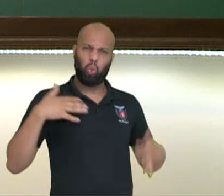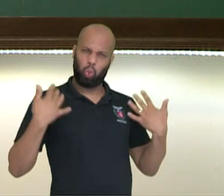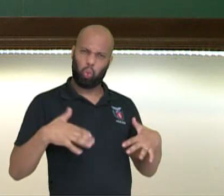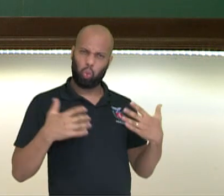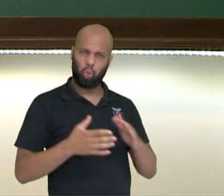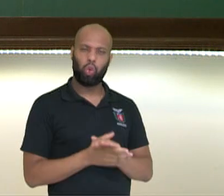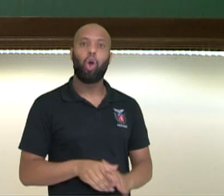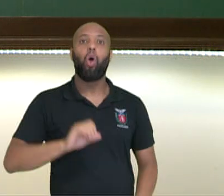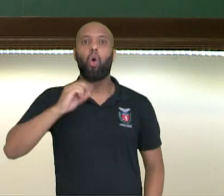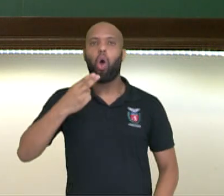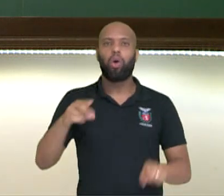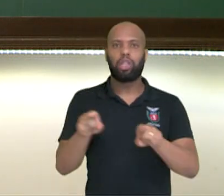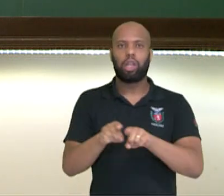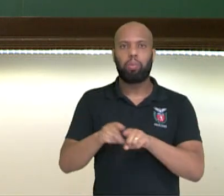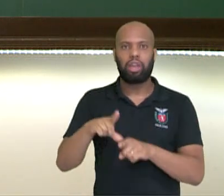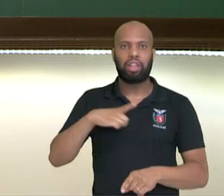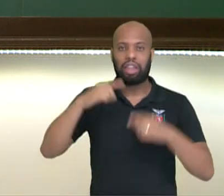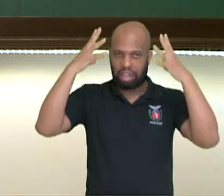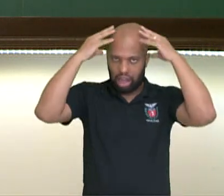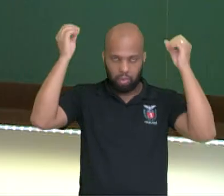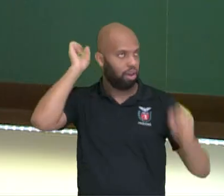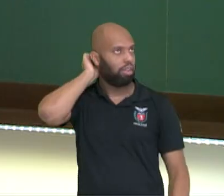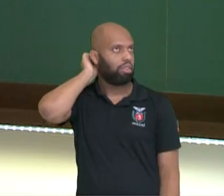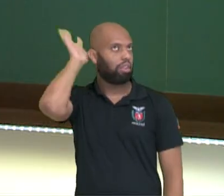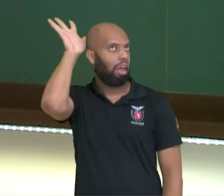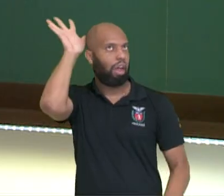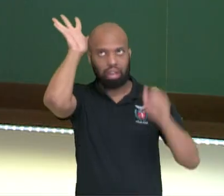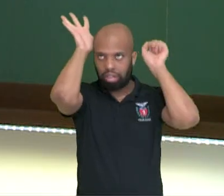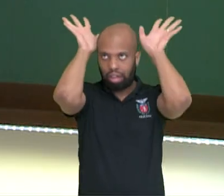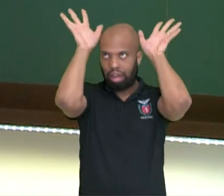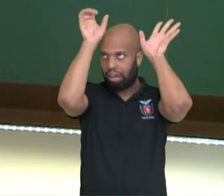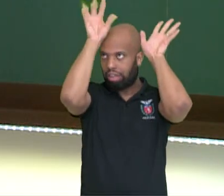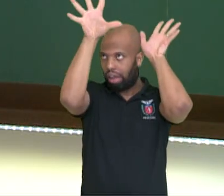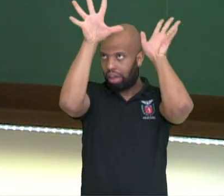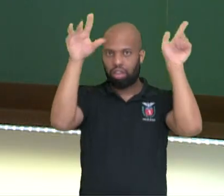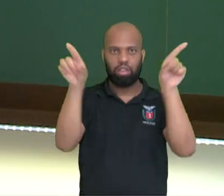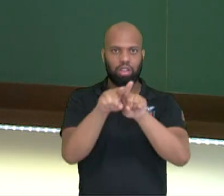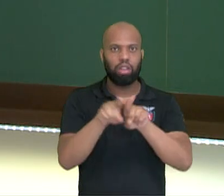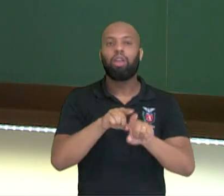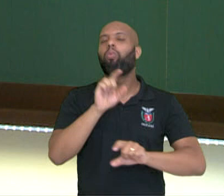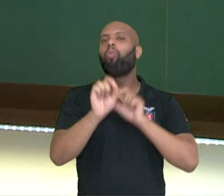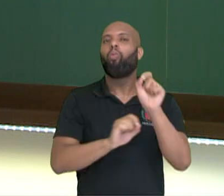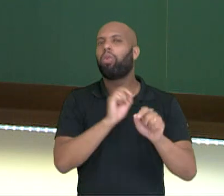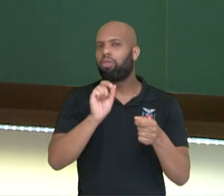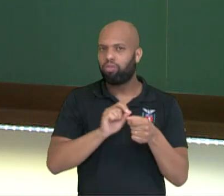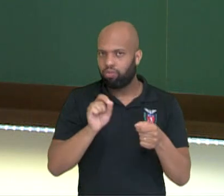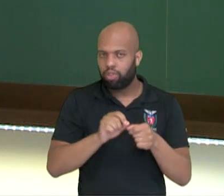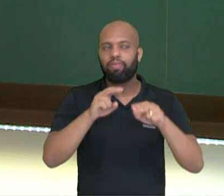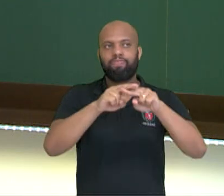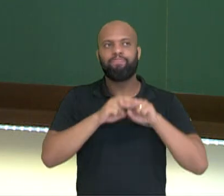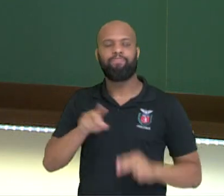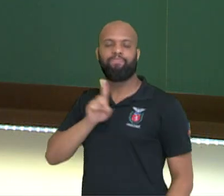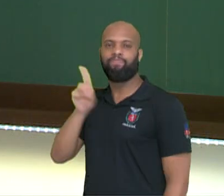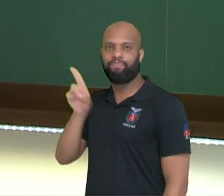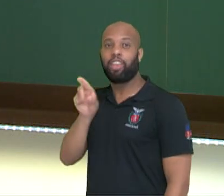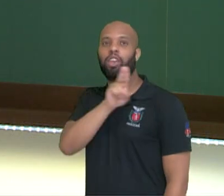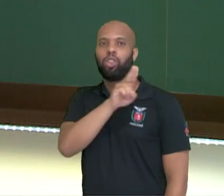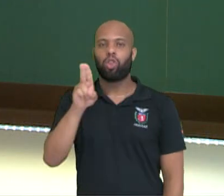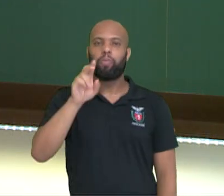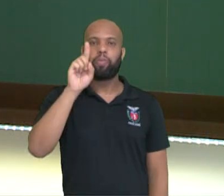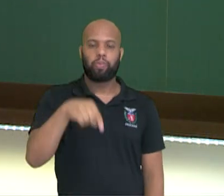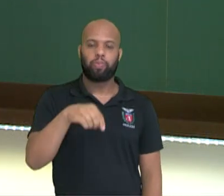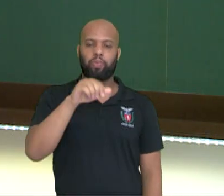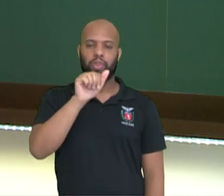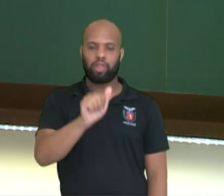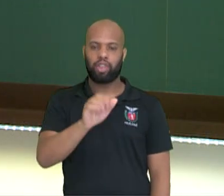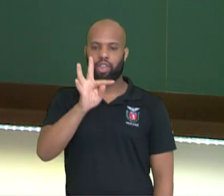né? Então, esses acontecimentos podem ter sido ocasionados porque você